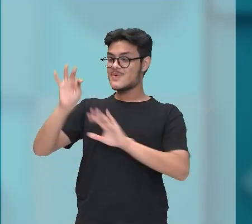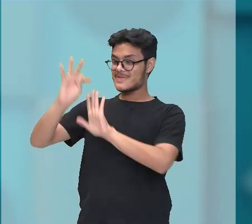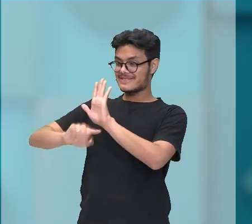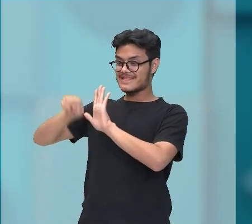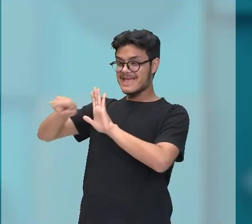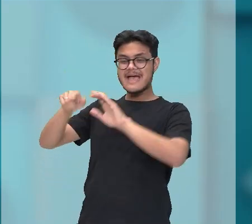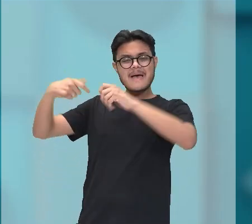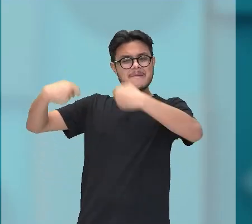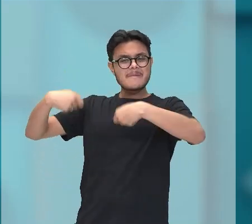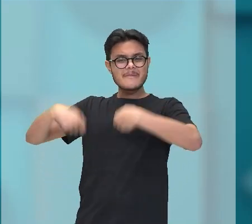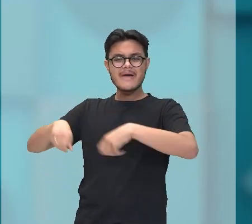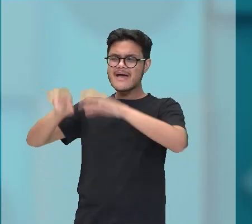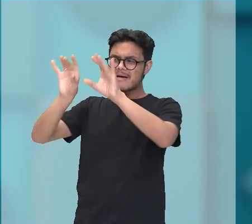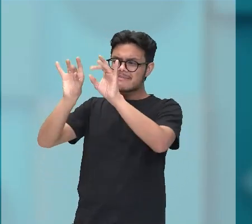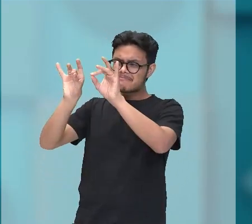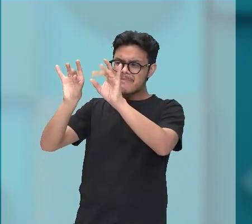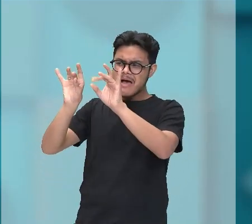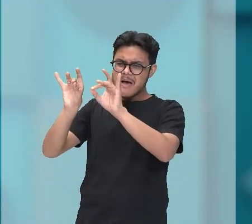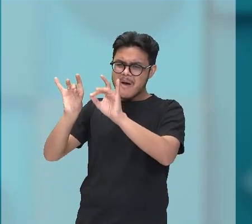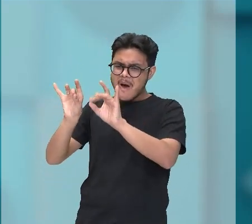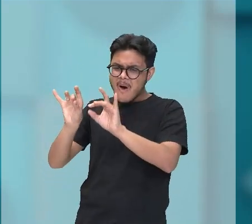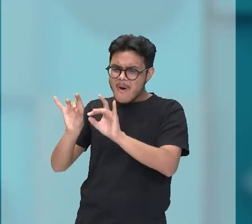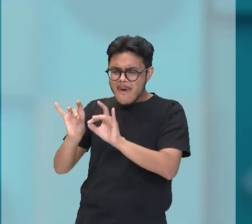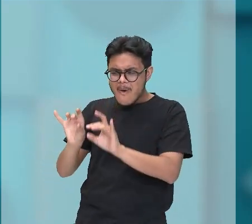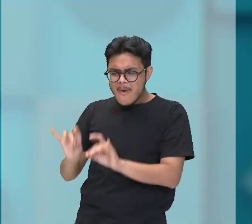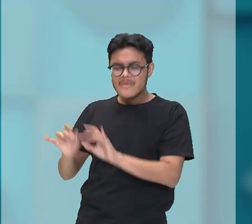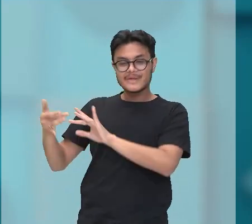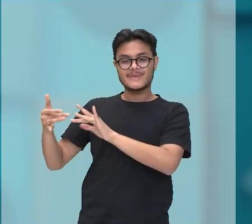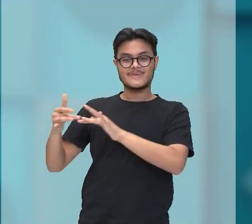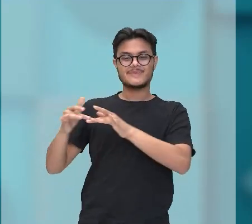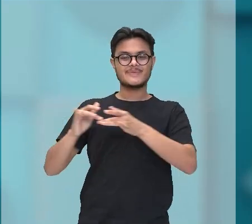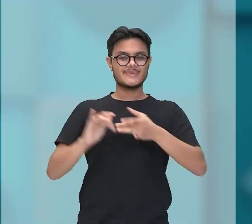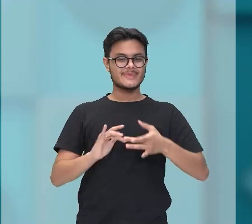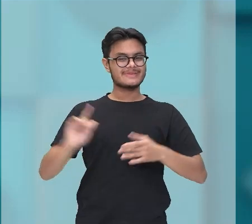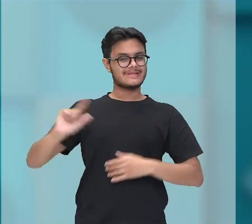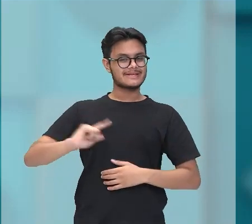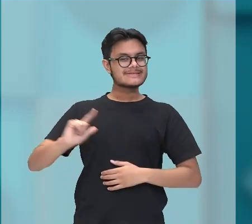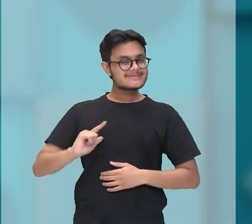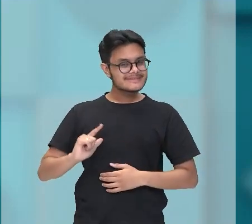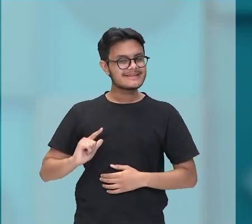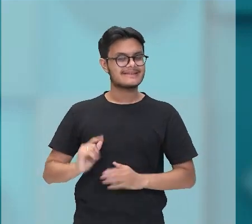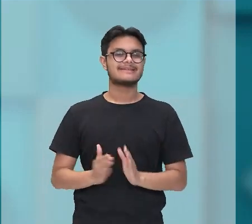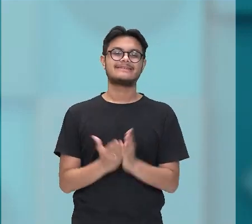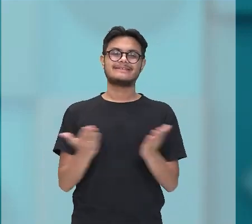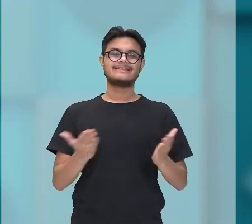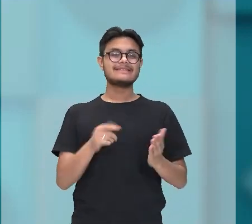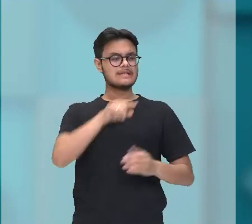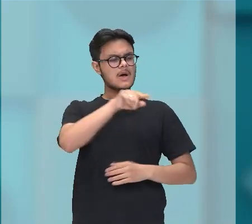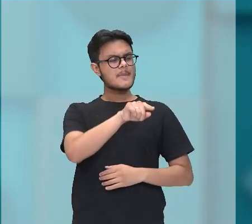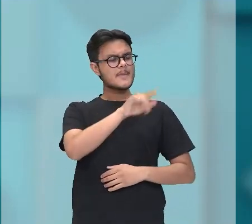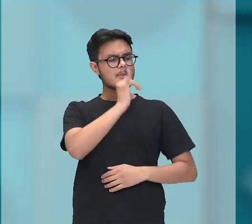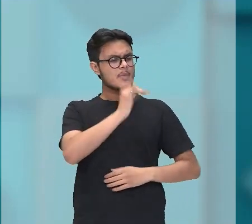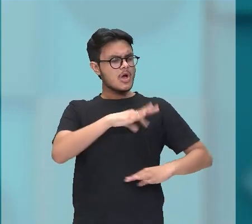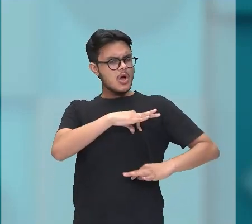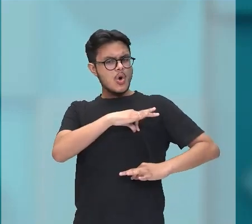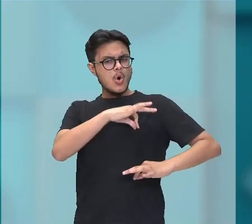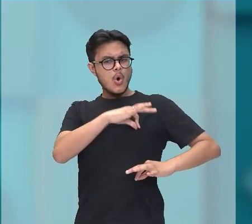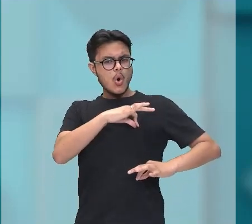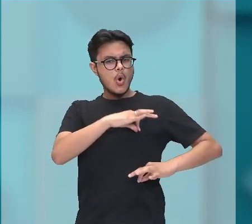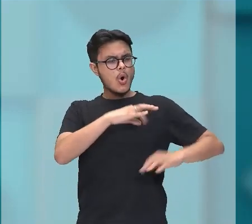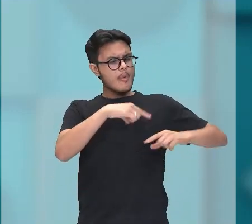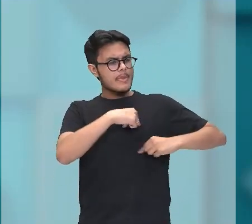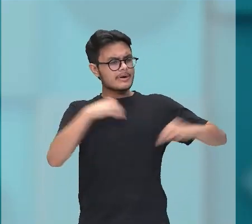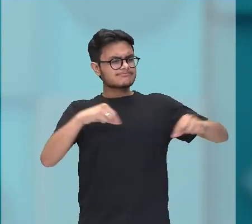precisa de mecanismos para se entrelaçar, correto? Por quê? Ora, um tecido é feito por